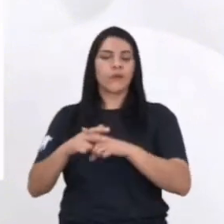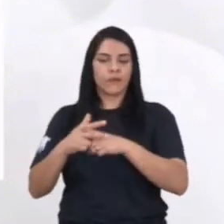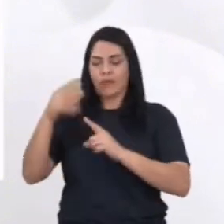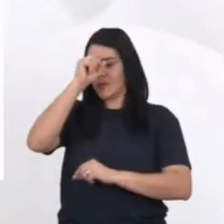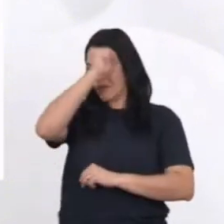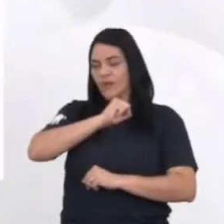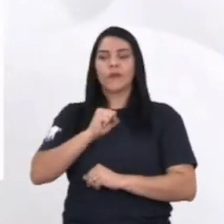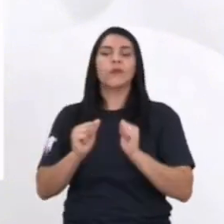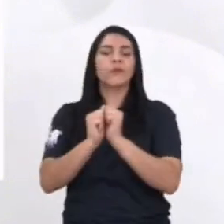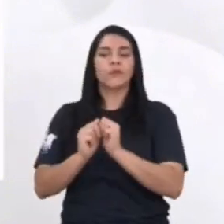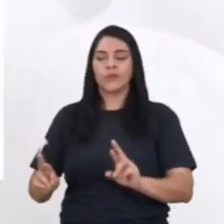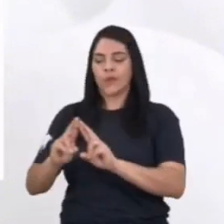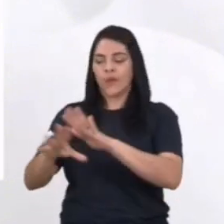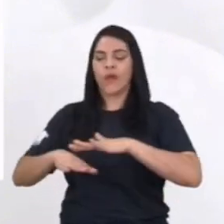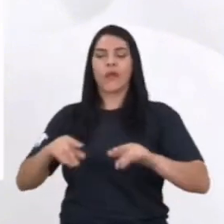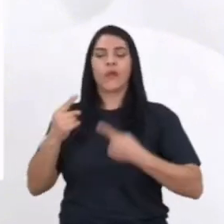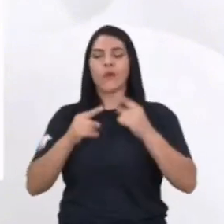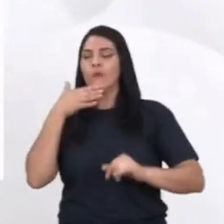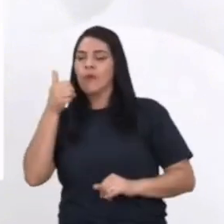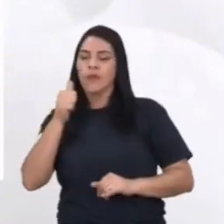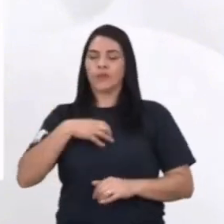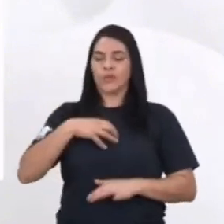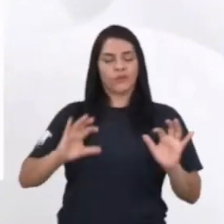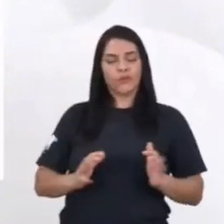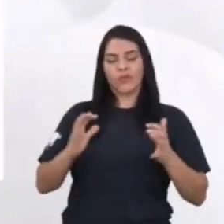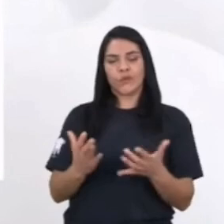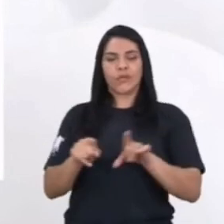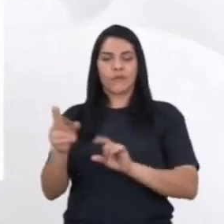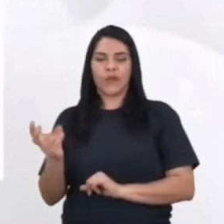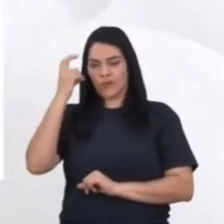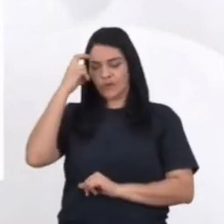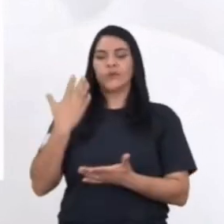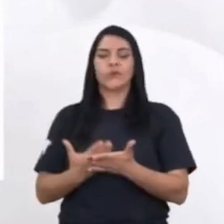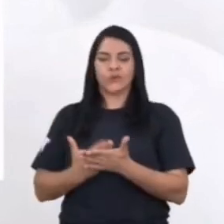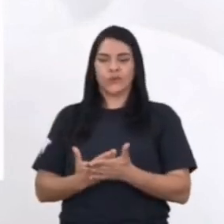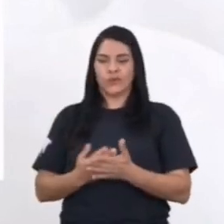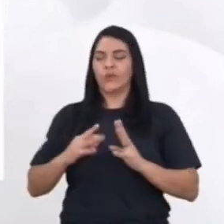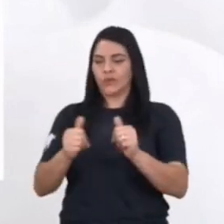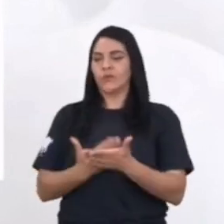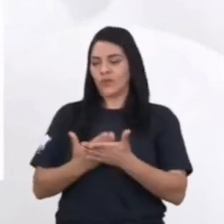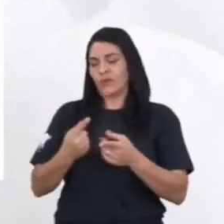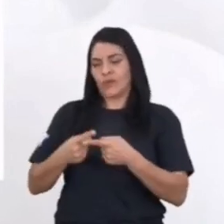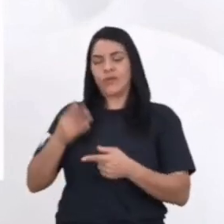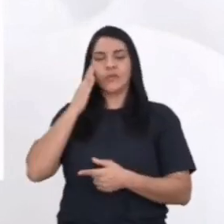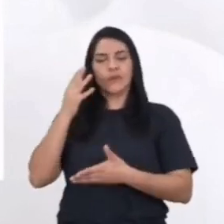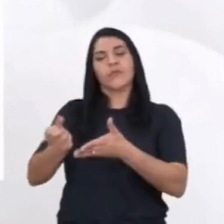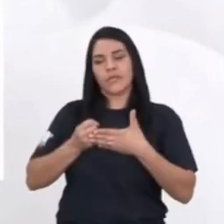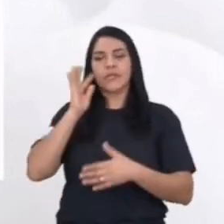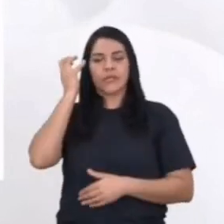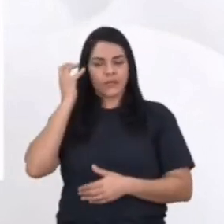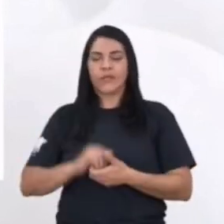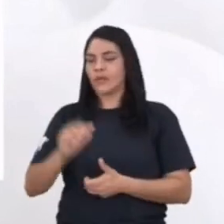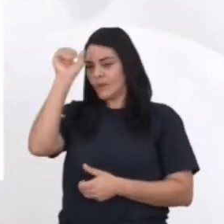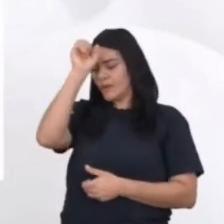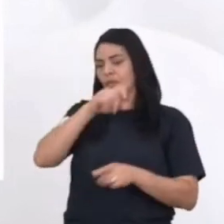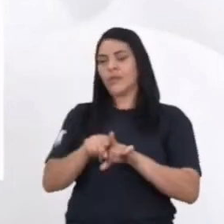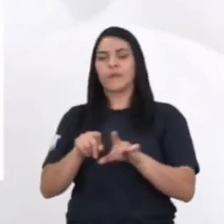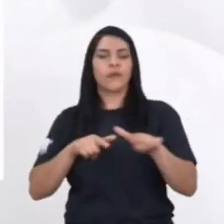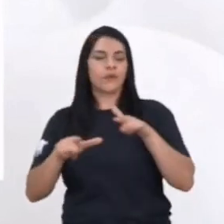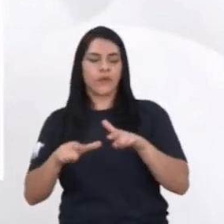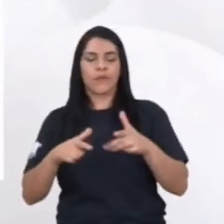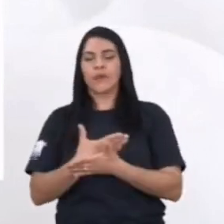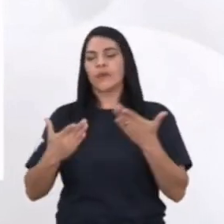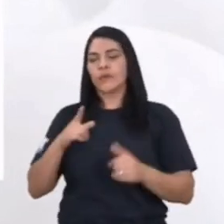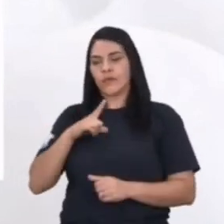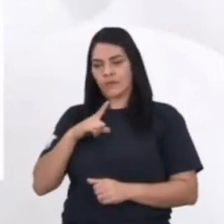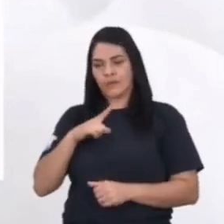aprendizagem, aprendendo junto com a rede qual é a melhor forma de incentivar essa cultura de estudos nos alunos, que a gente sabe que traz resultados para a aprendizagem, essa cultura de estudos, e esse trabalho orientado a dados,